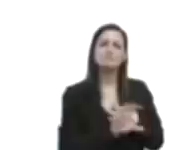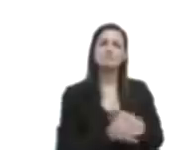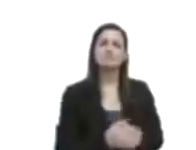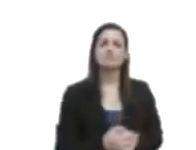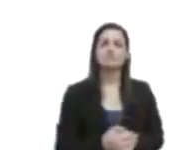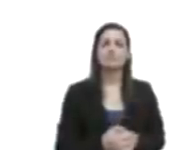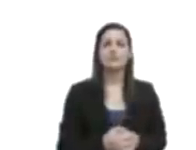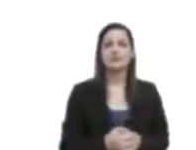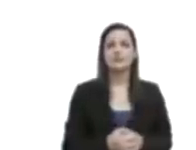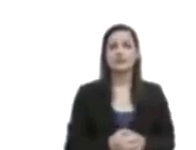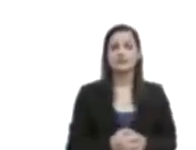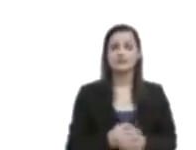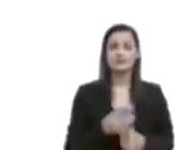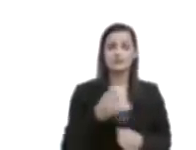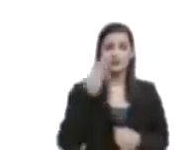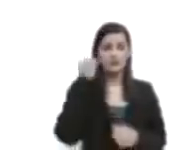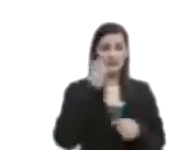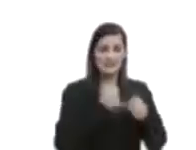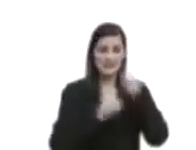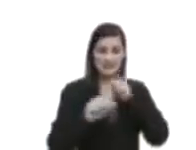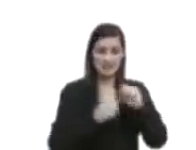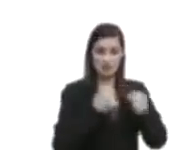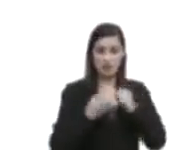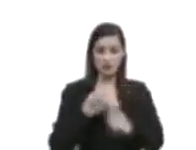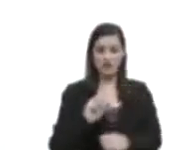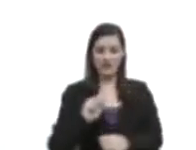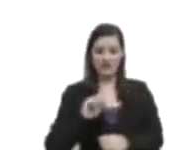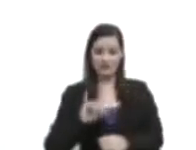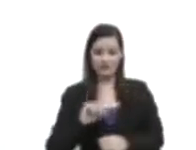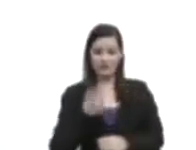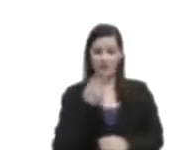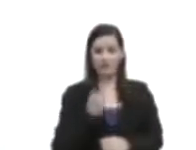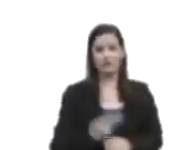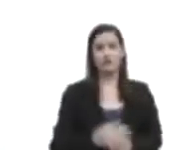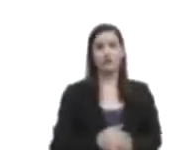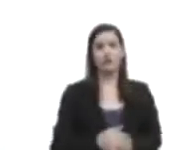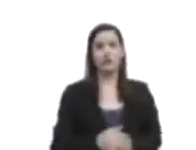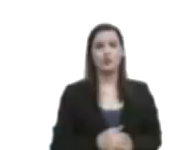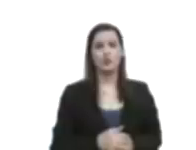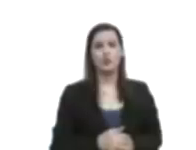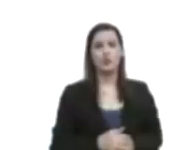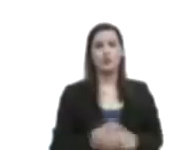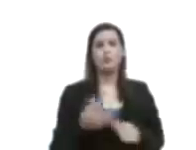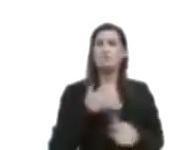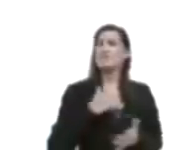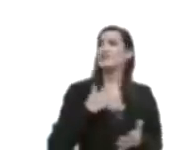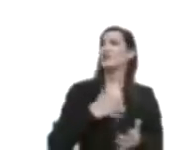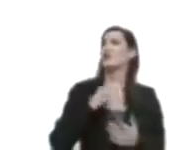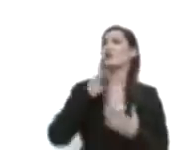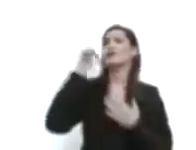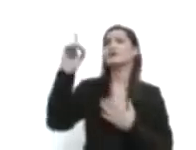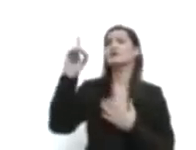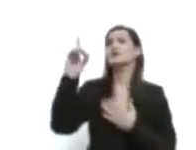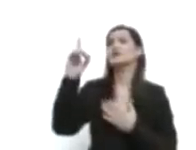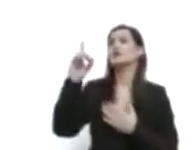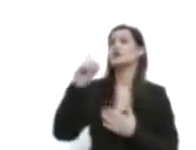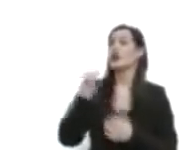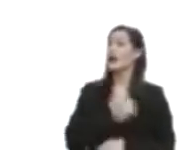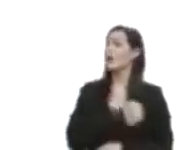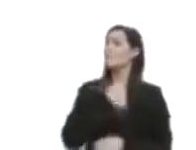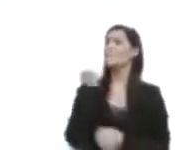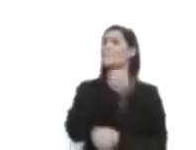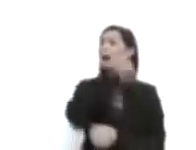Davi diz assim: tem misericórdia de mim, ó Deus. Segundo a tua benignidade, apaga as minhas transgressões, segundo a multidão das tuas